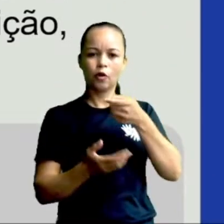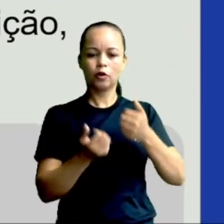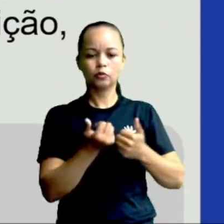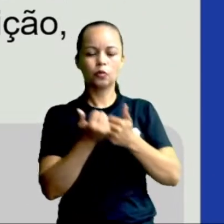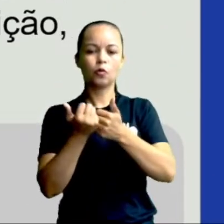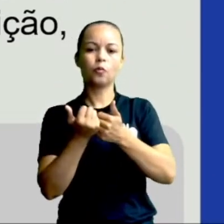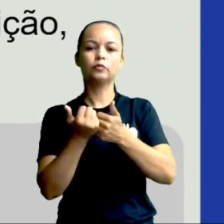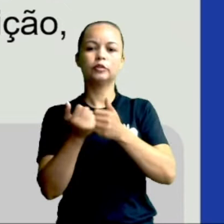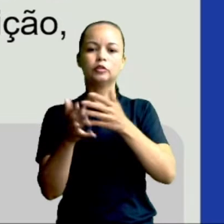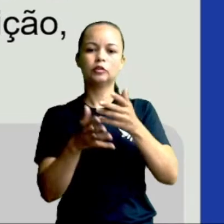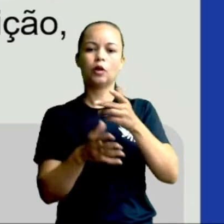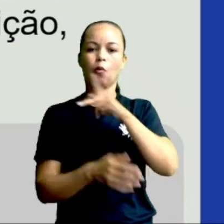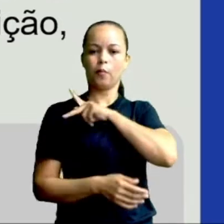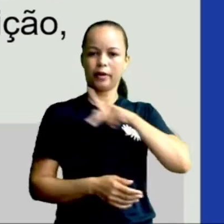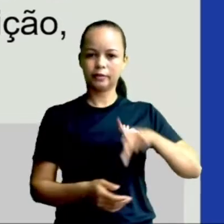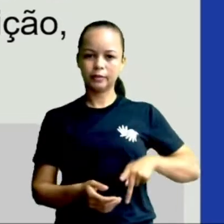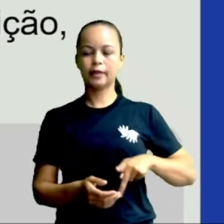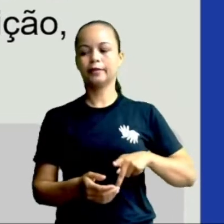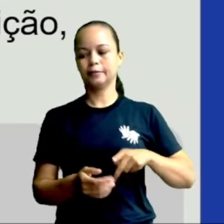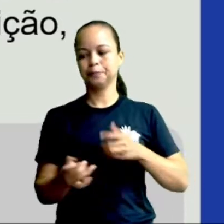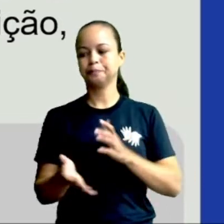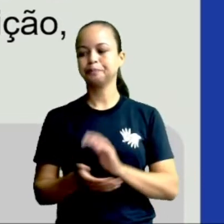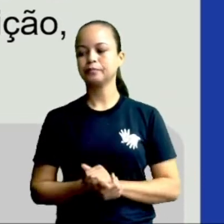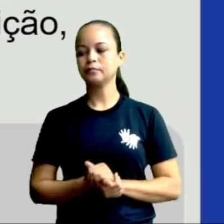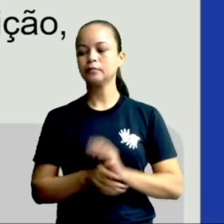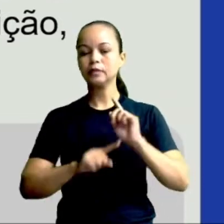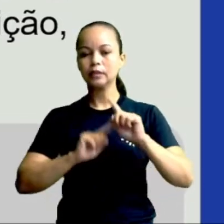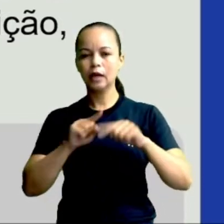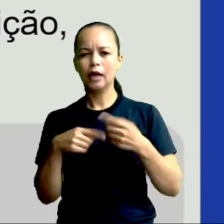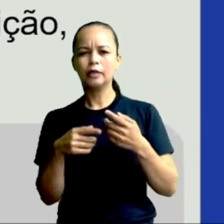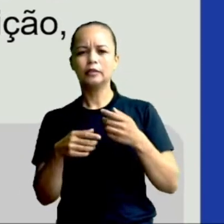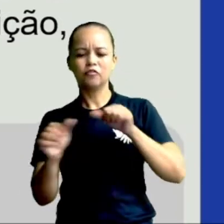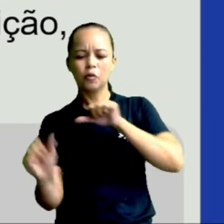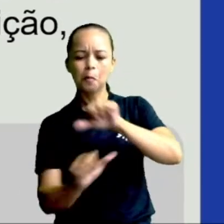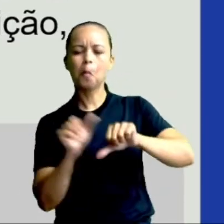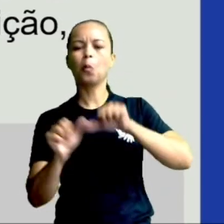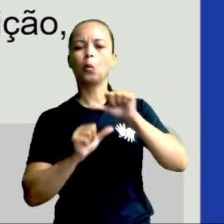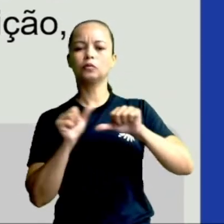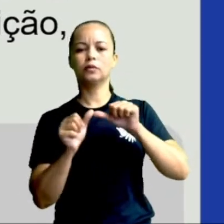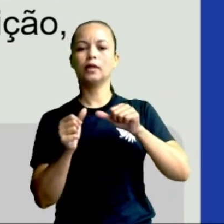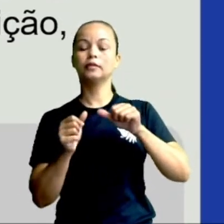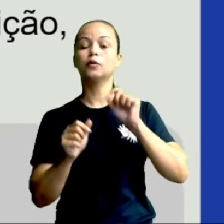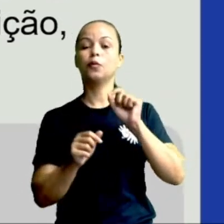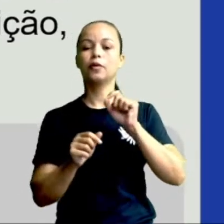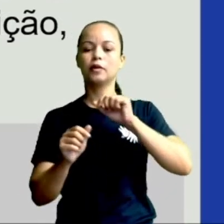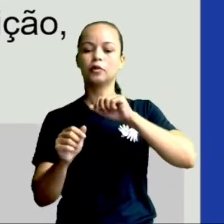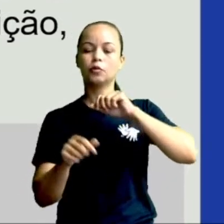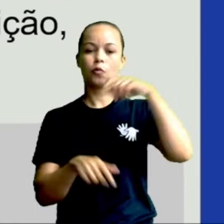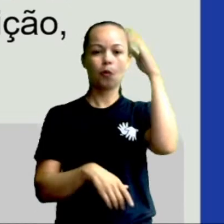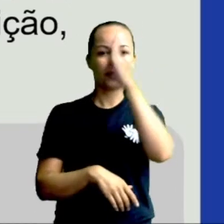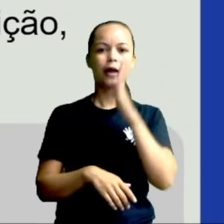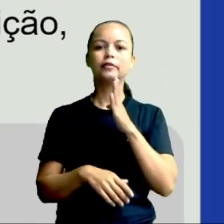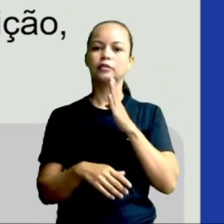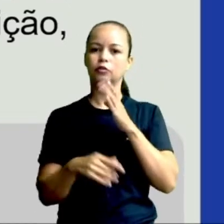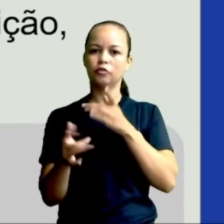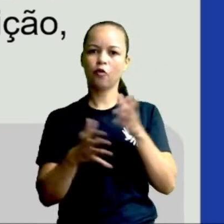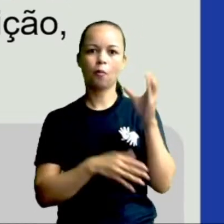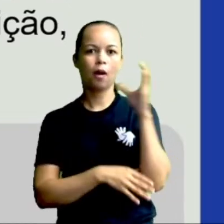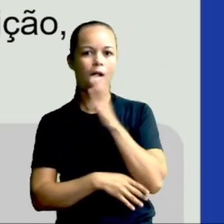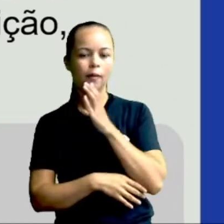provisório. Isso acarretou, na verdade, algumas mudanças no Brasil, de forma imediata.